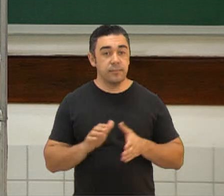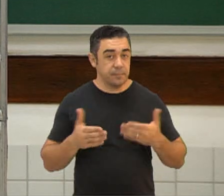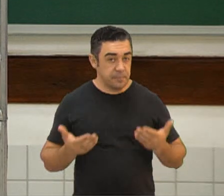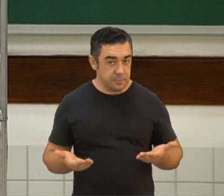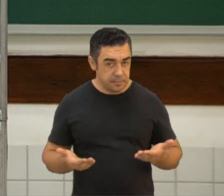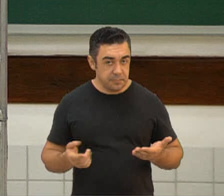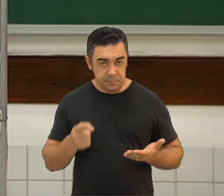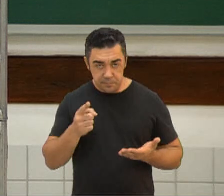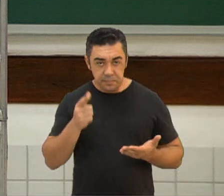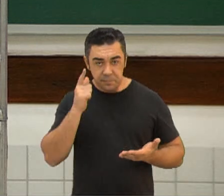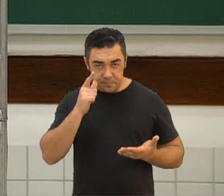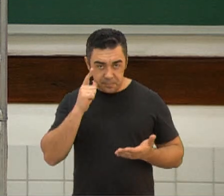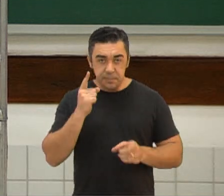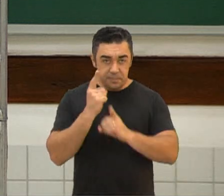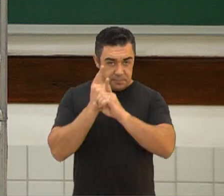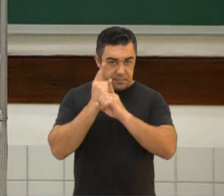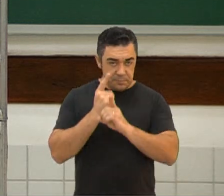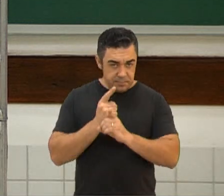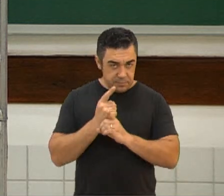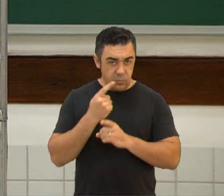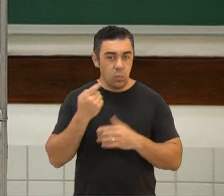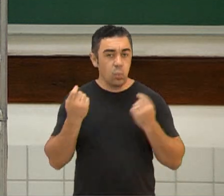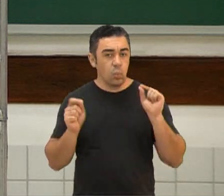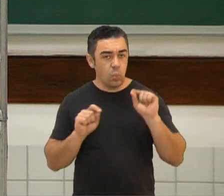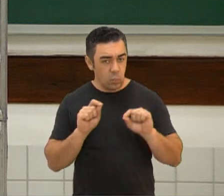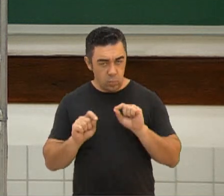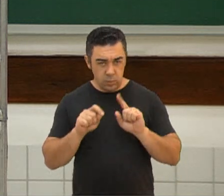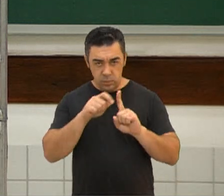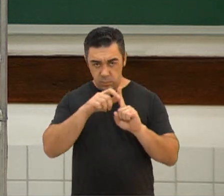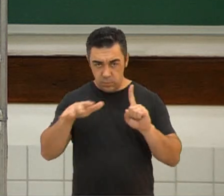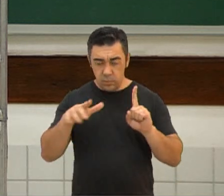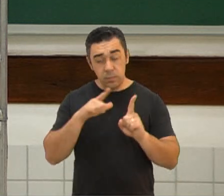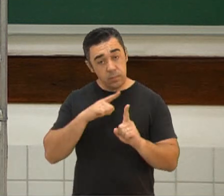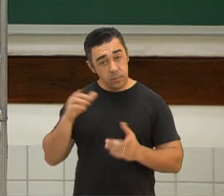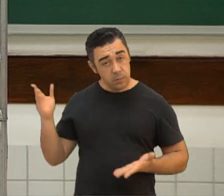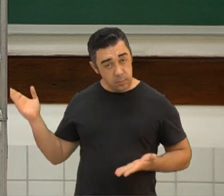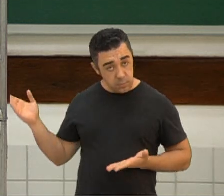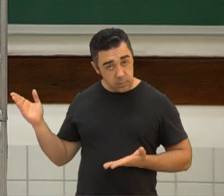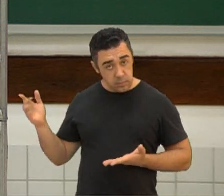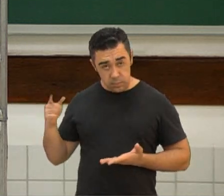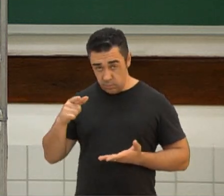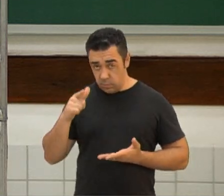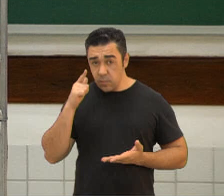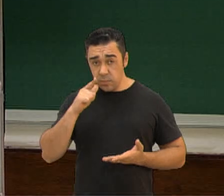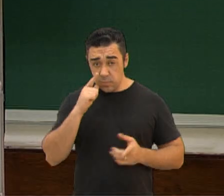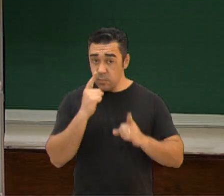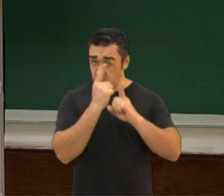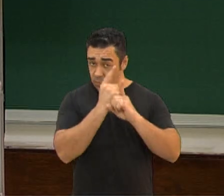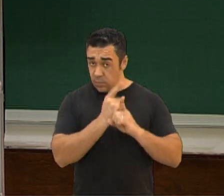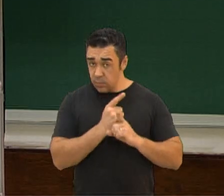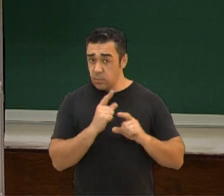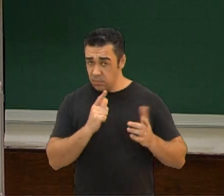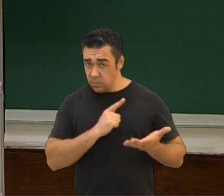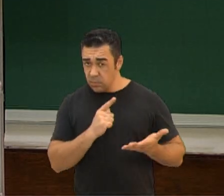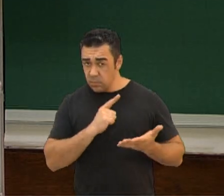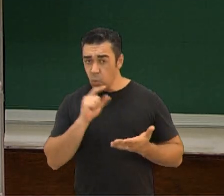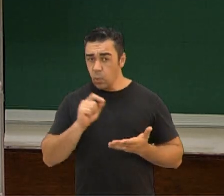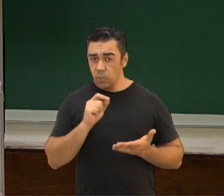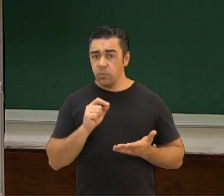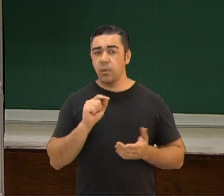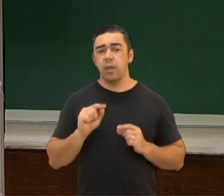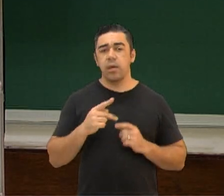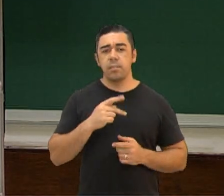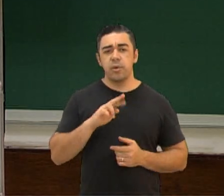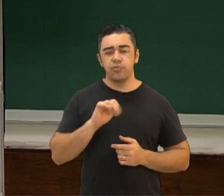Então, pessoal, vocês conseguiram localizar ali que figuras de linguagens que nós temos? Será que conseguiram descobrir se a gente tem ali